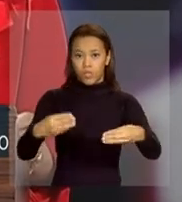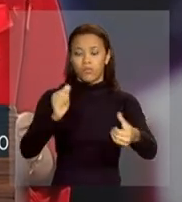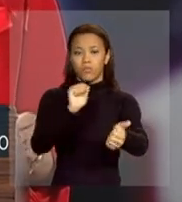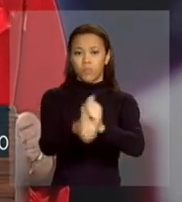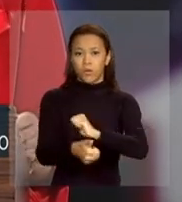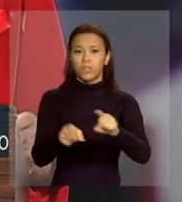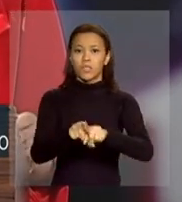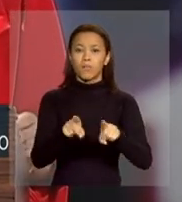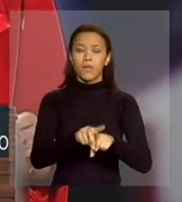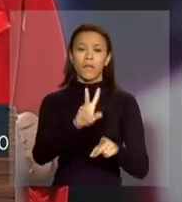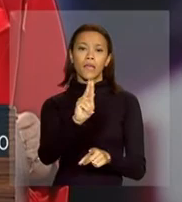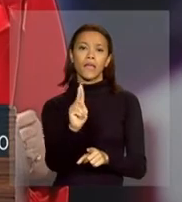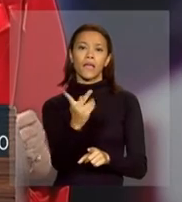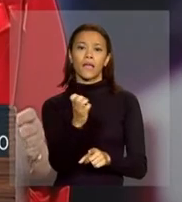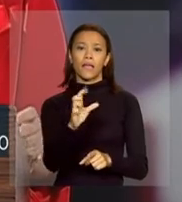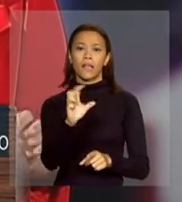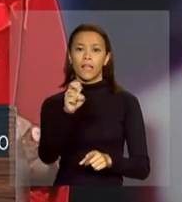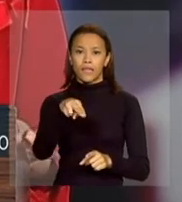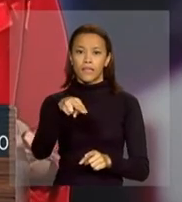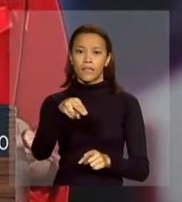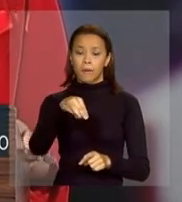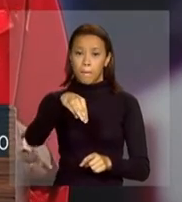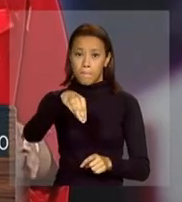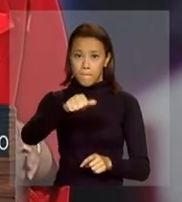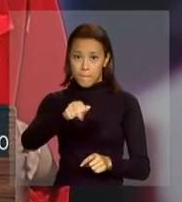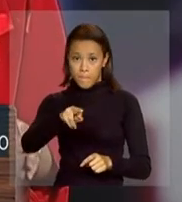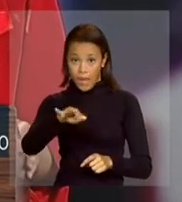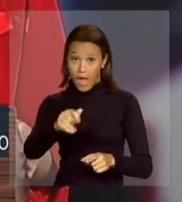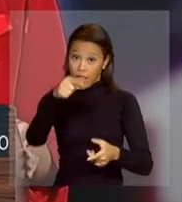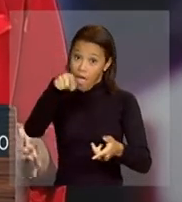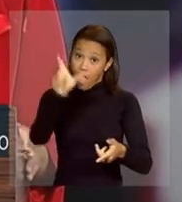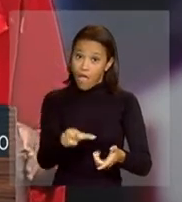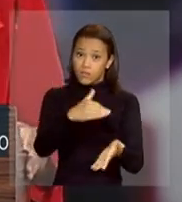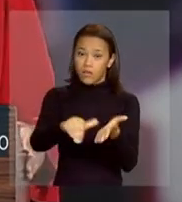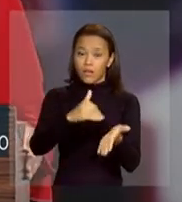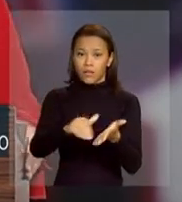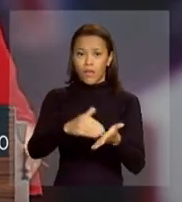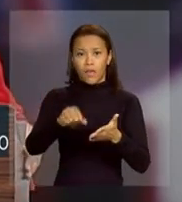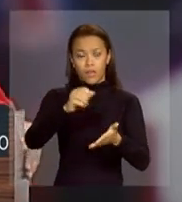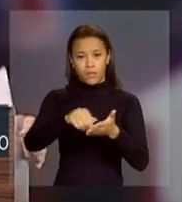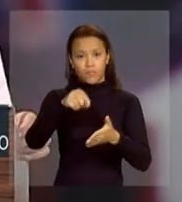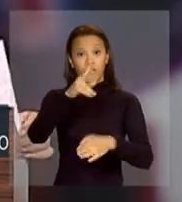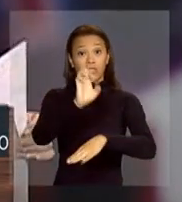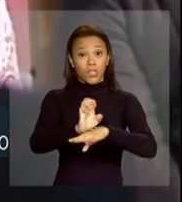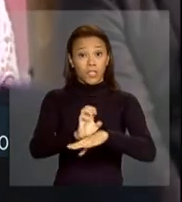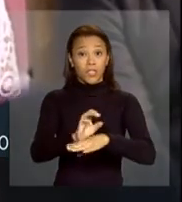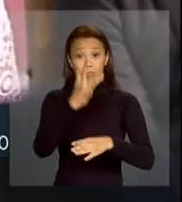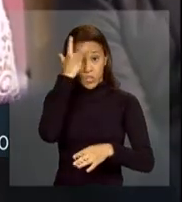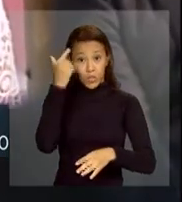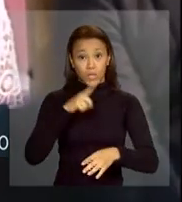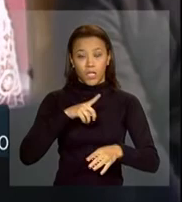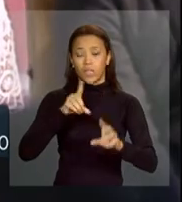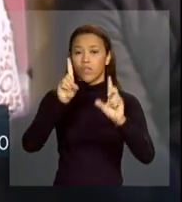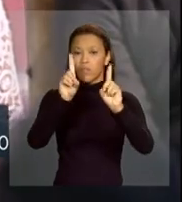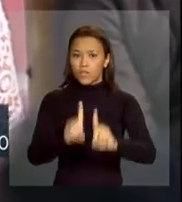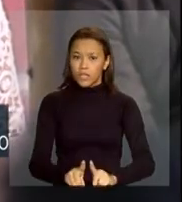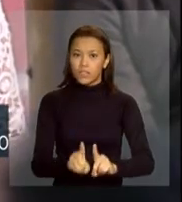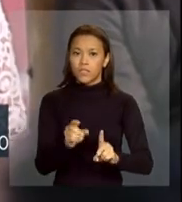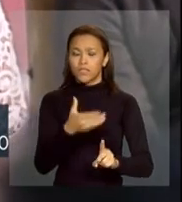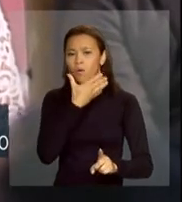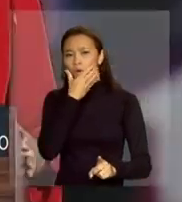senhora linamara Rizzo battistella secretária de estado dos direitos da pessoa com deficiência